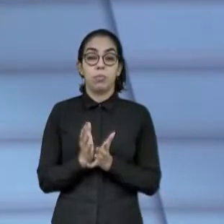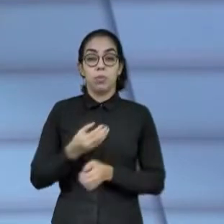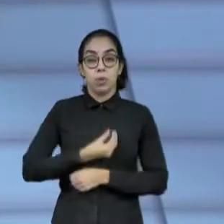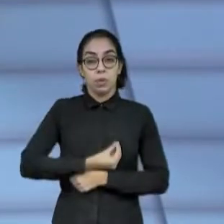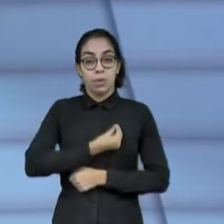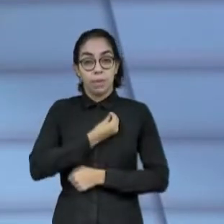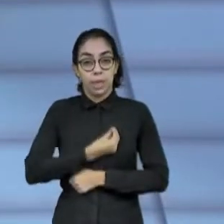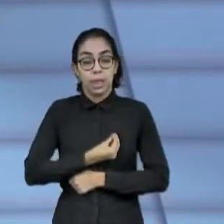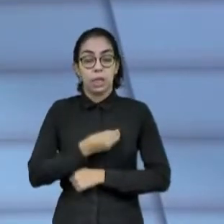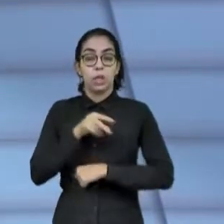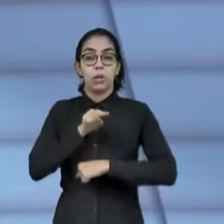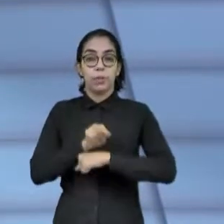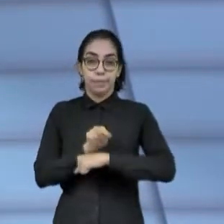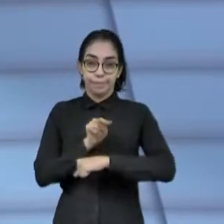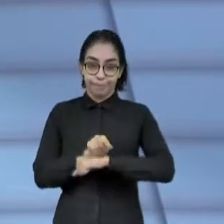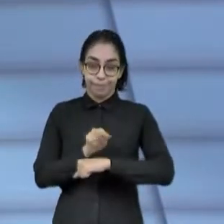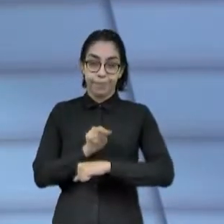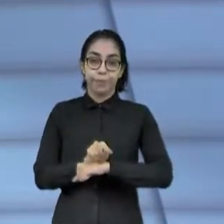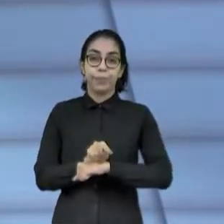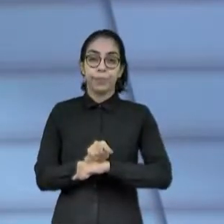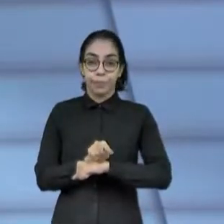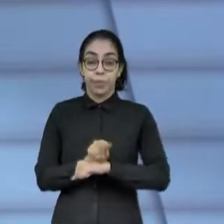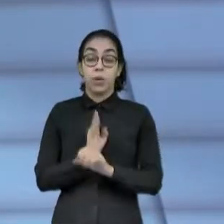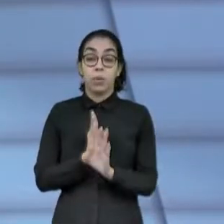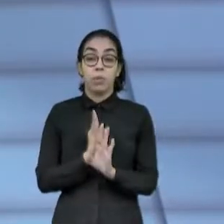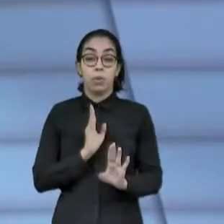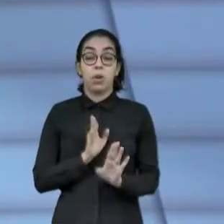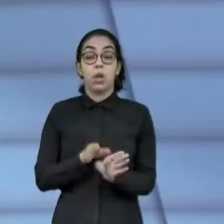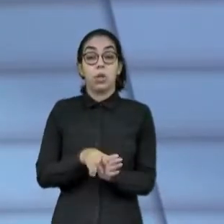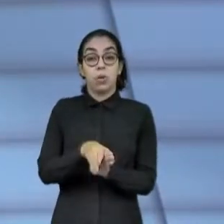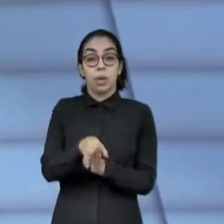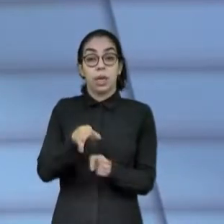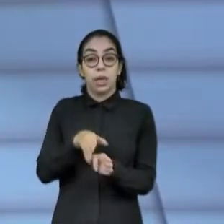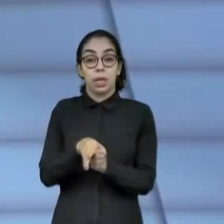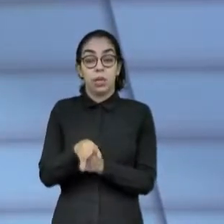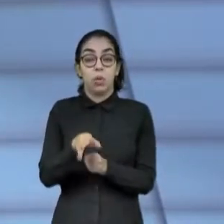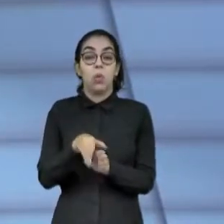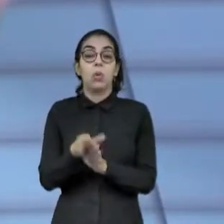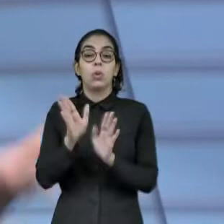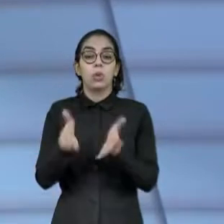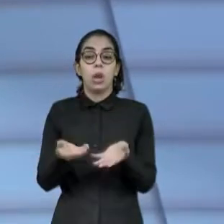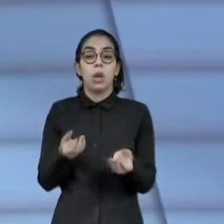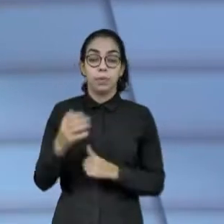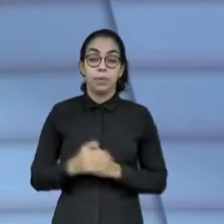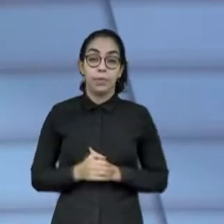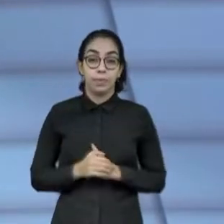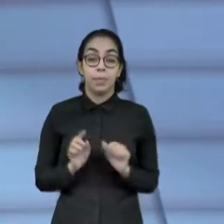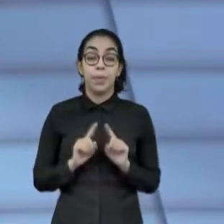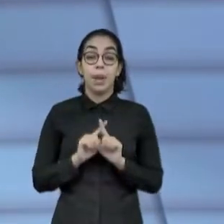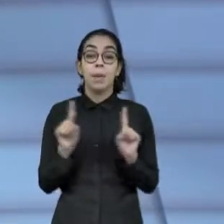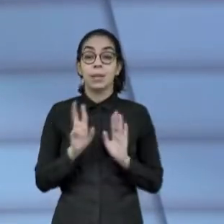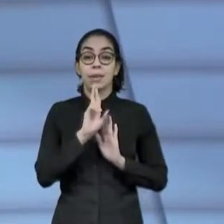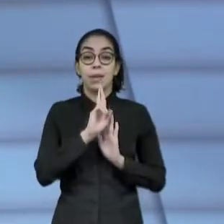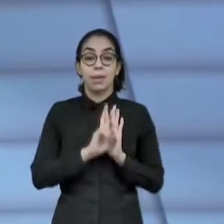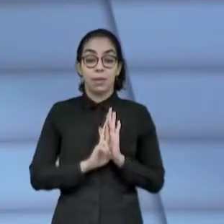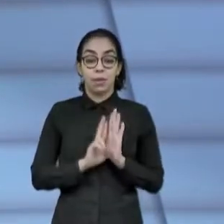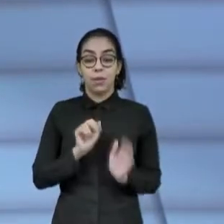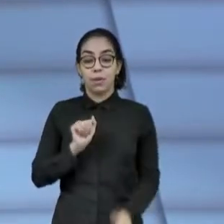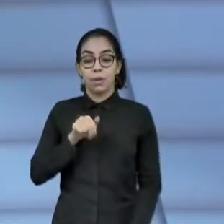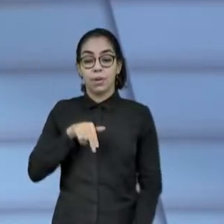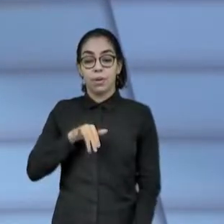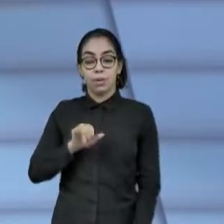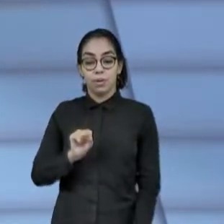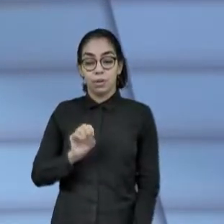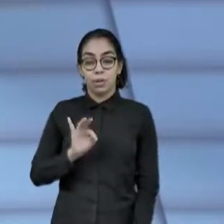né, dessas recomendações, mas falando do relatório nacional, na verdade,